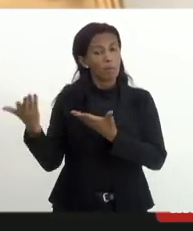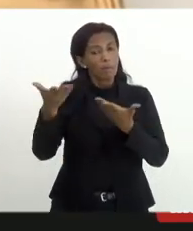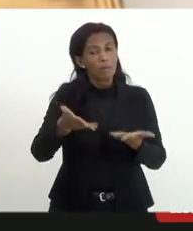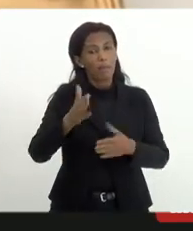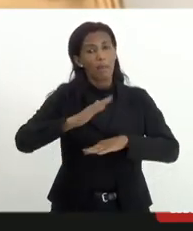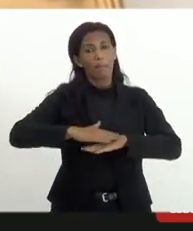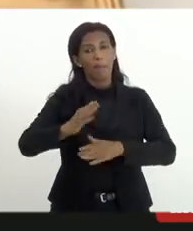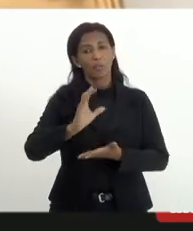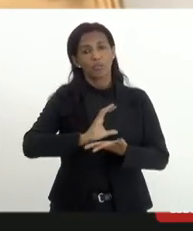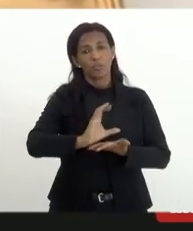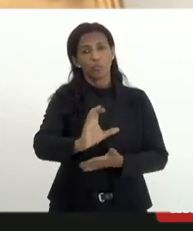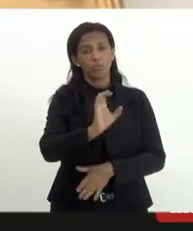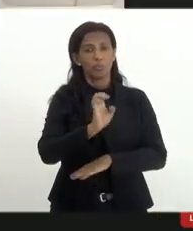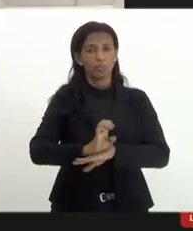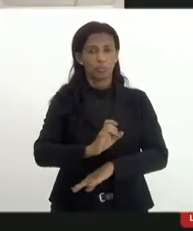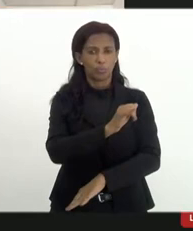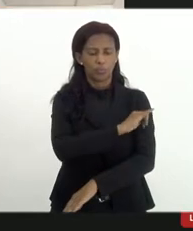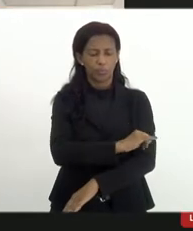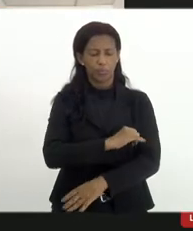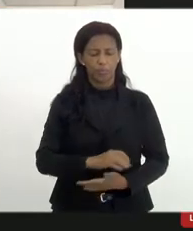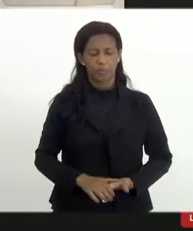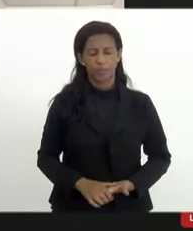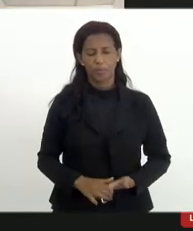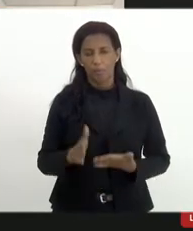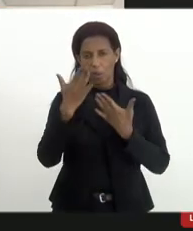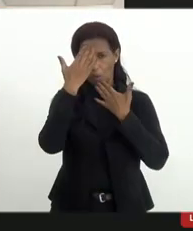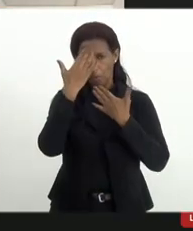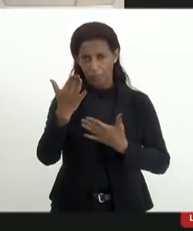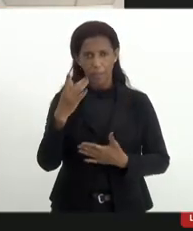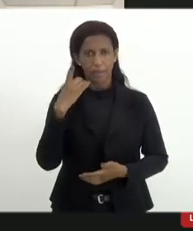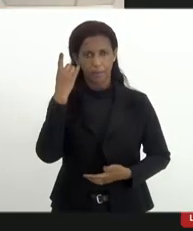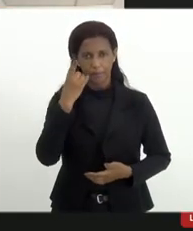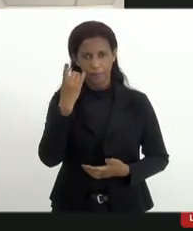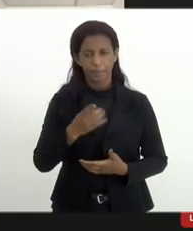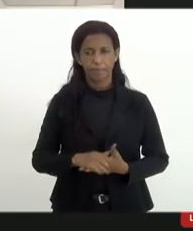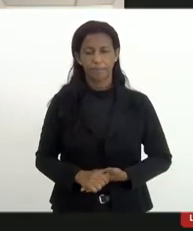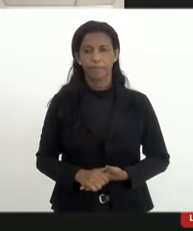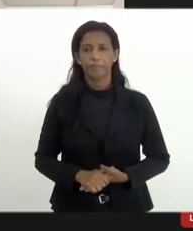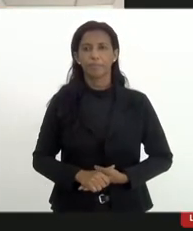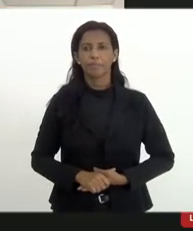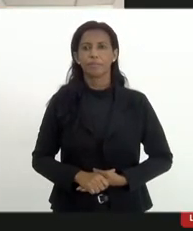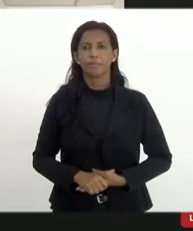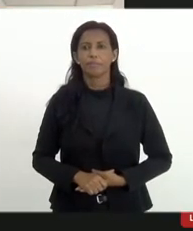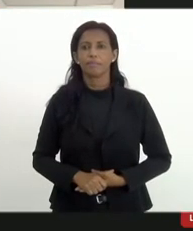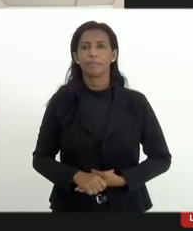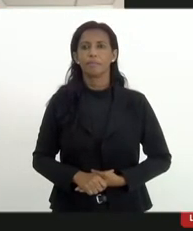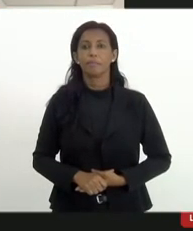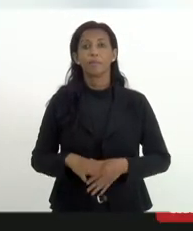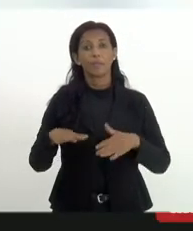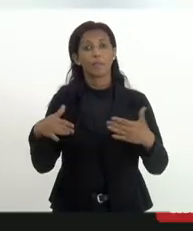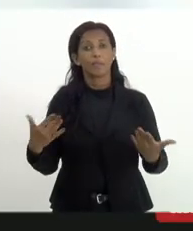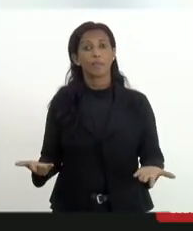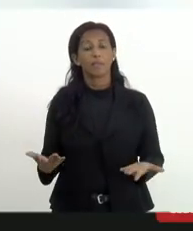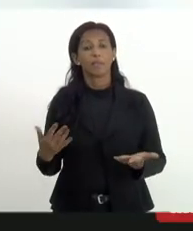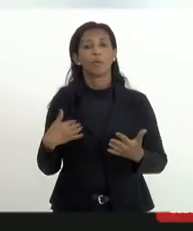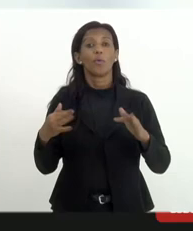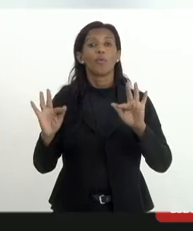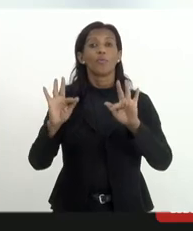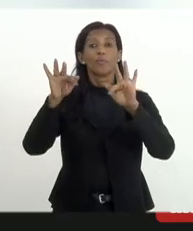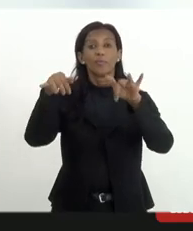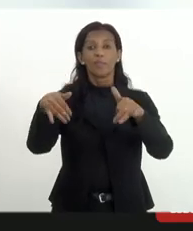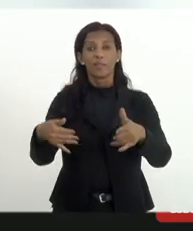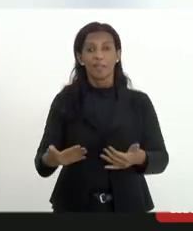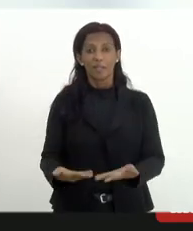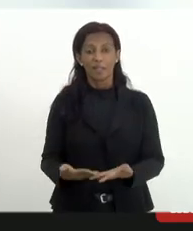recursos para o Estado do Rio de Janeiro. Obrigado, deputado Márcio Pacheco. Em assim posto, dou por